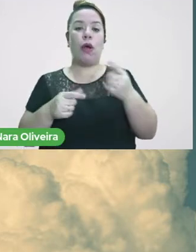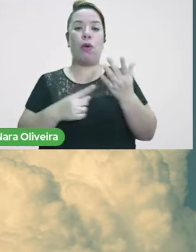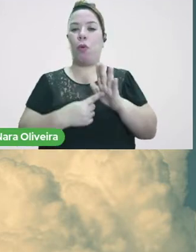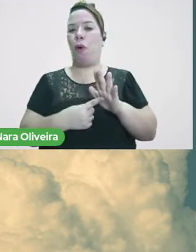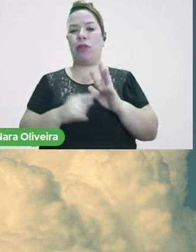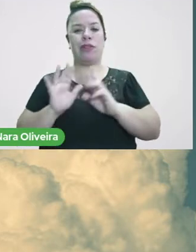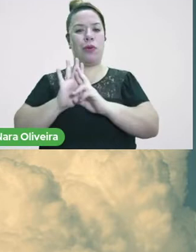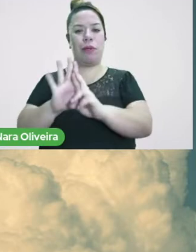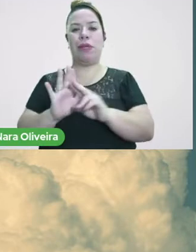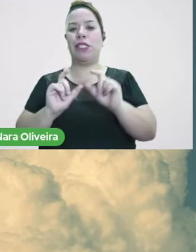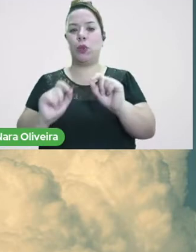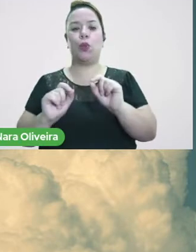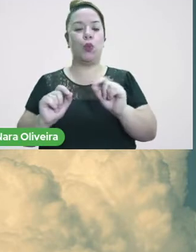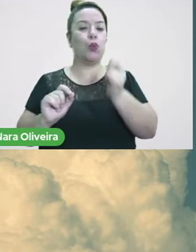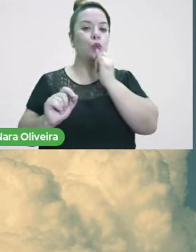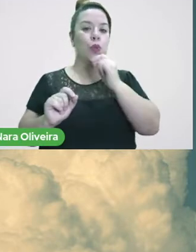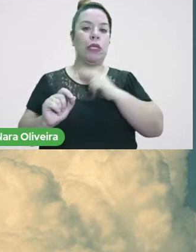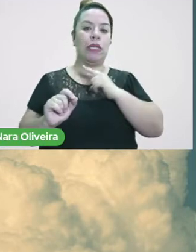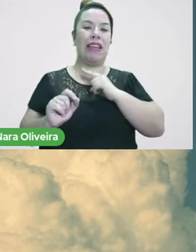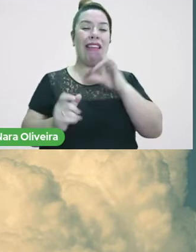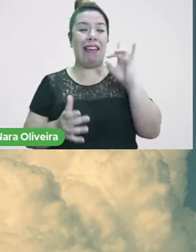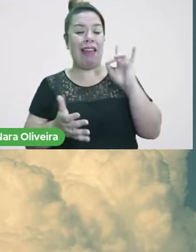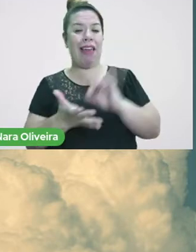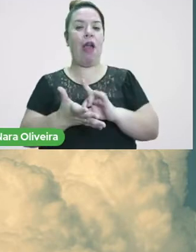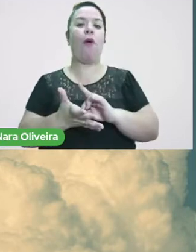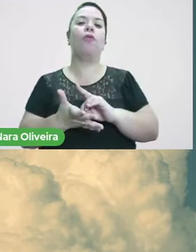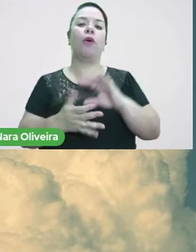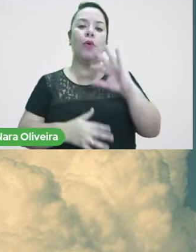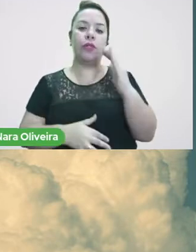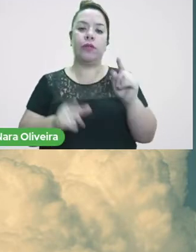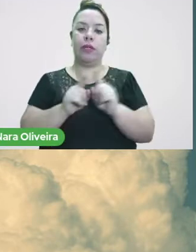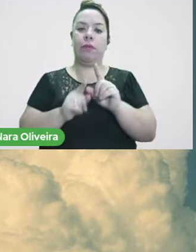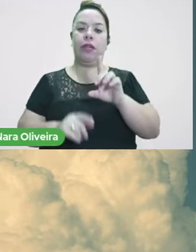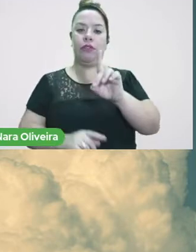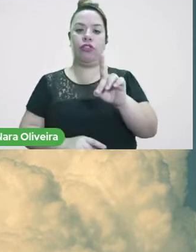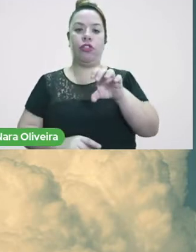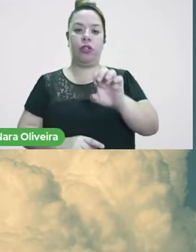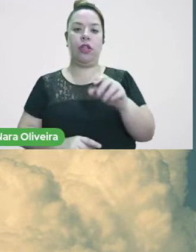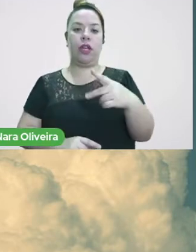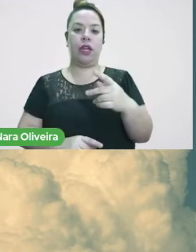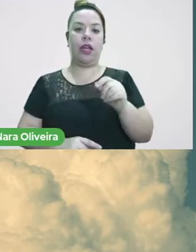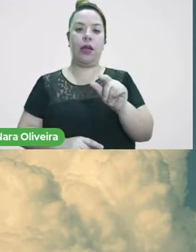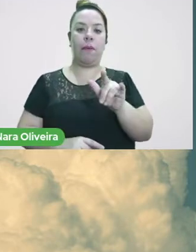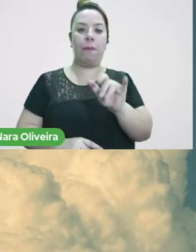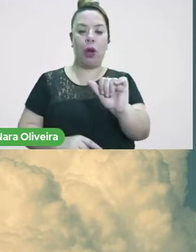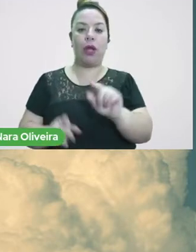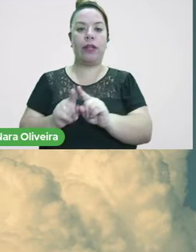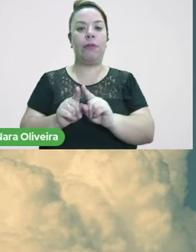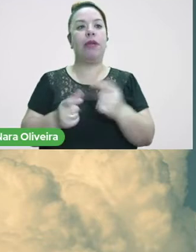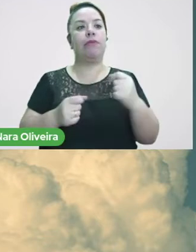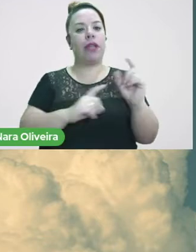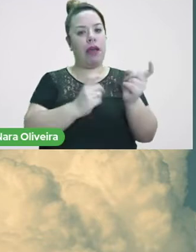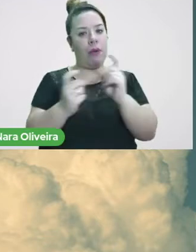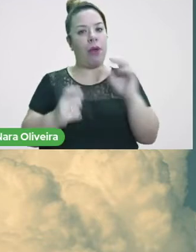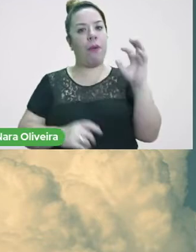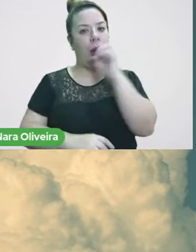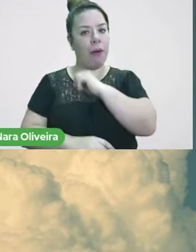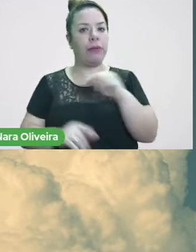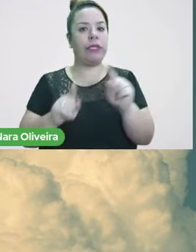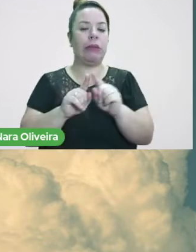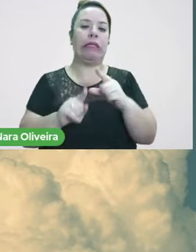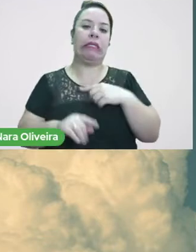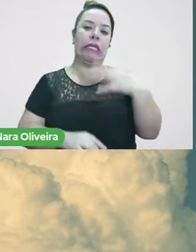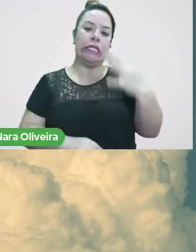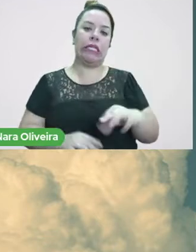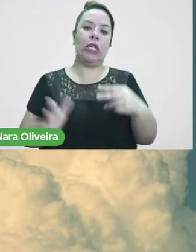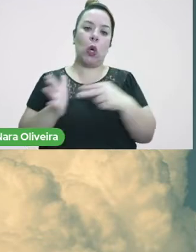representar, uma situação real, certo, de deploy real. Também tem que ser uma reunião rápida, tá? Para ter certeza de que o card foi